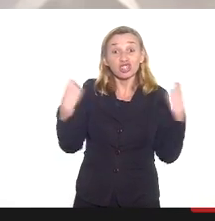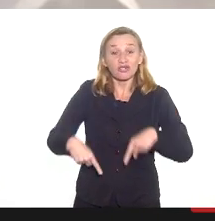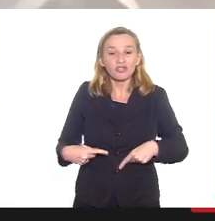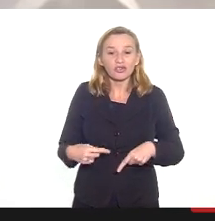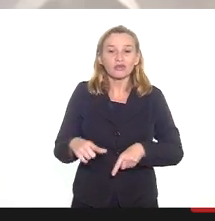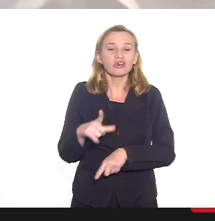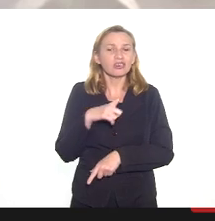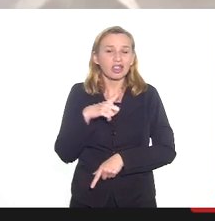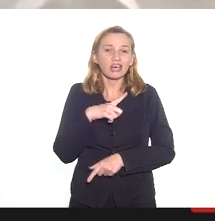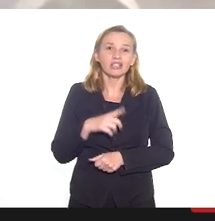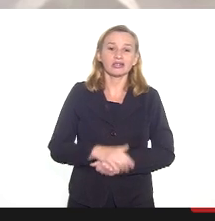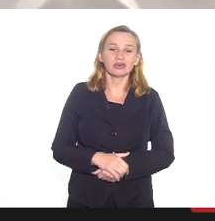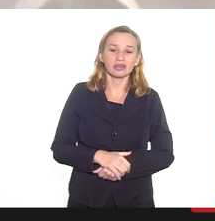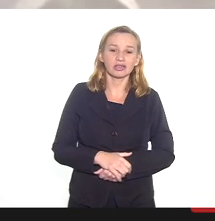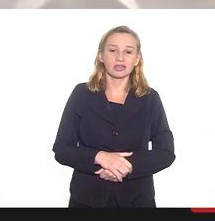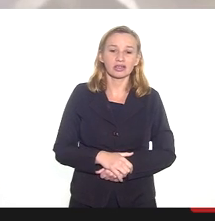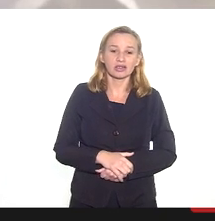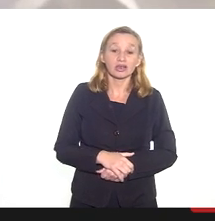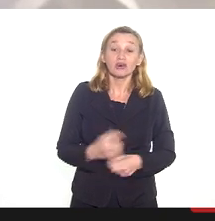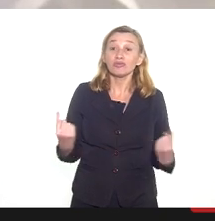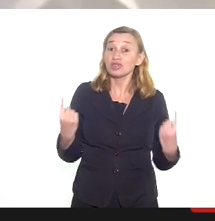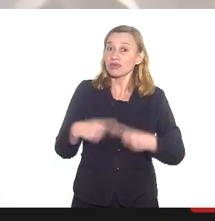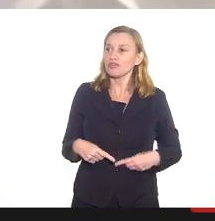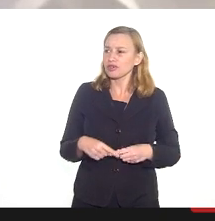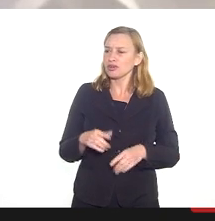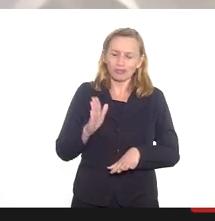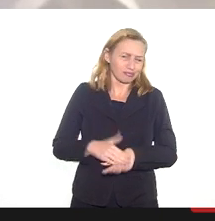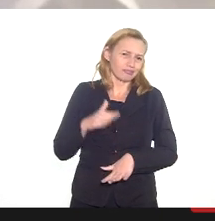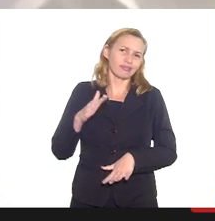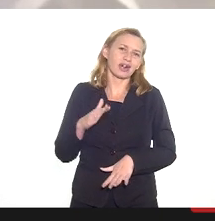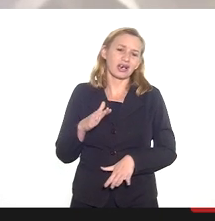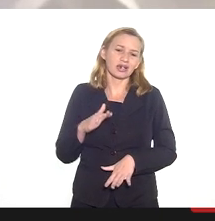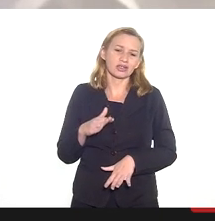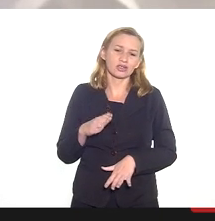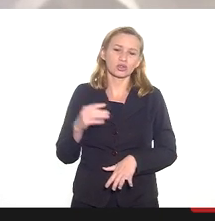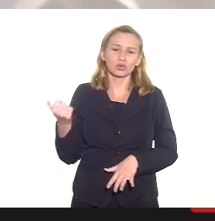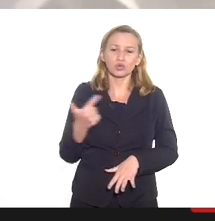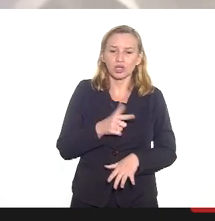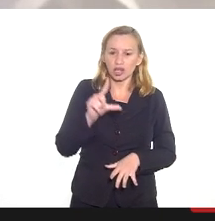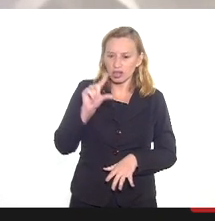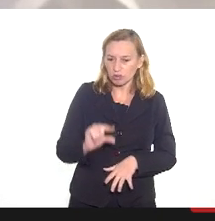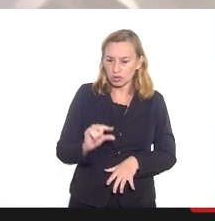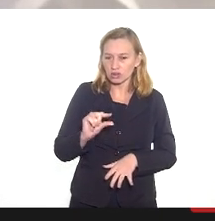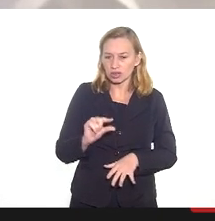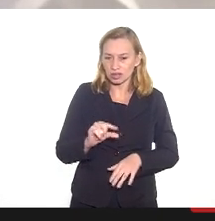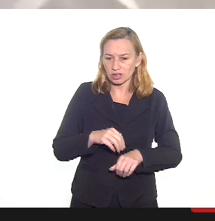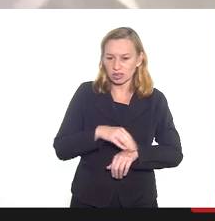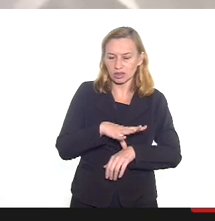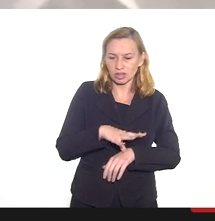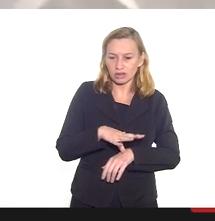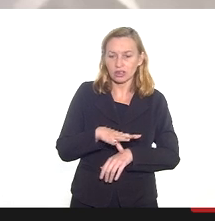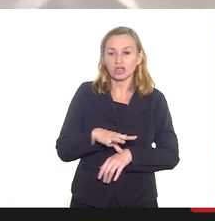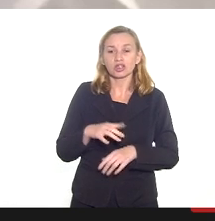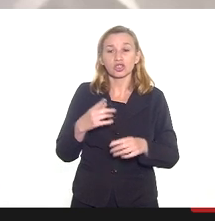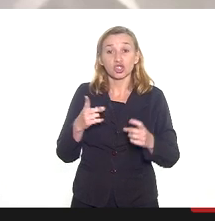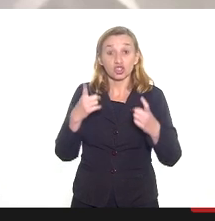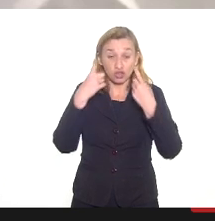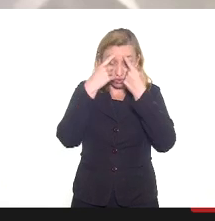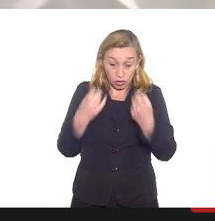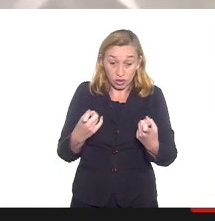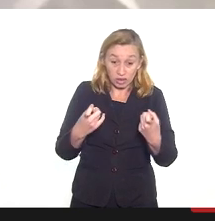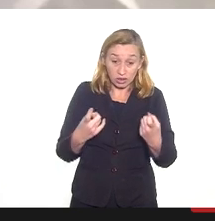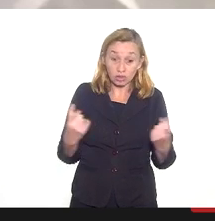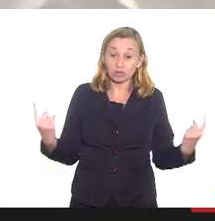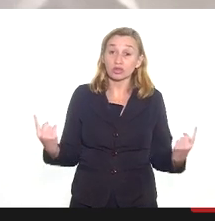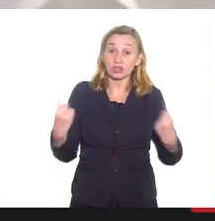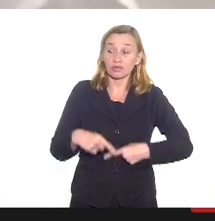está posto, né, é um desafio muito maior do que a redução dos indicadores de violência. O desafio que